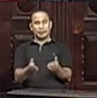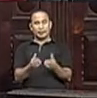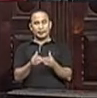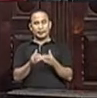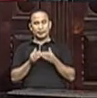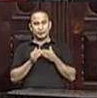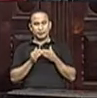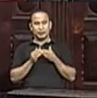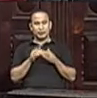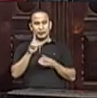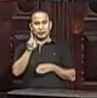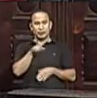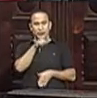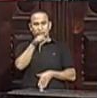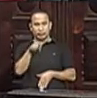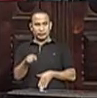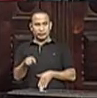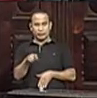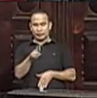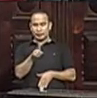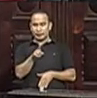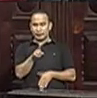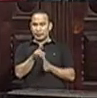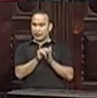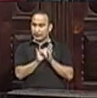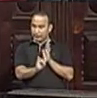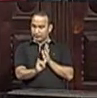para a suspensão da lei.